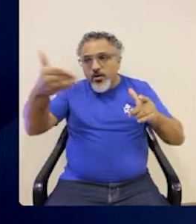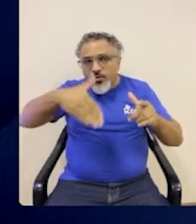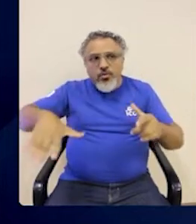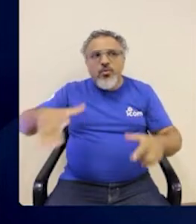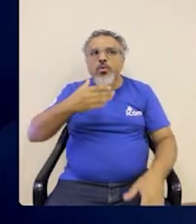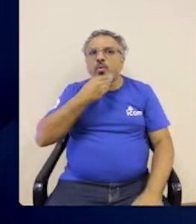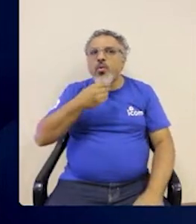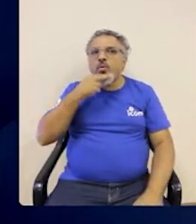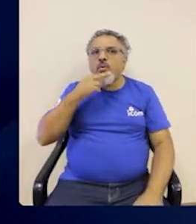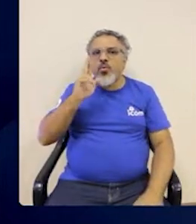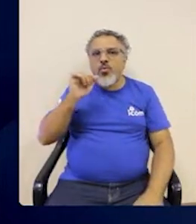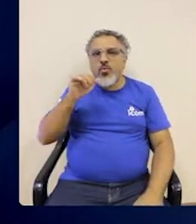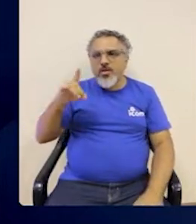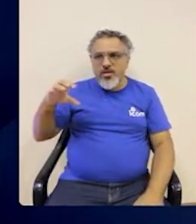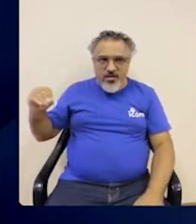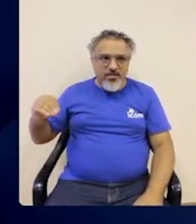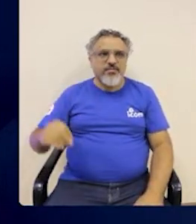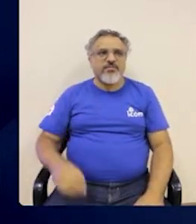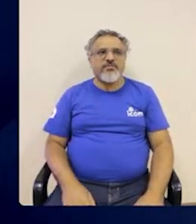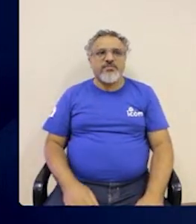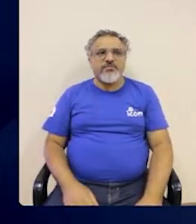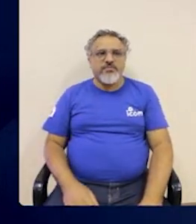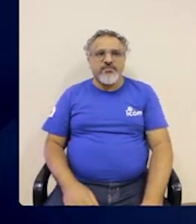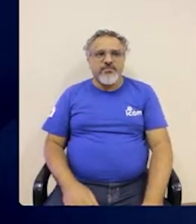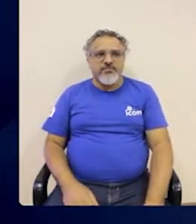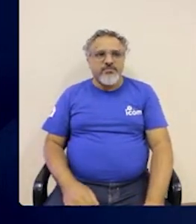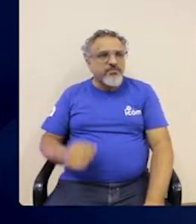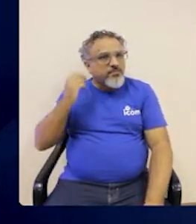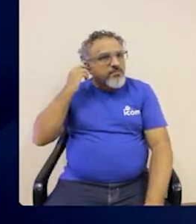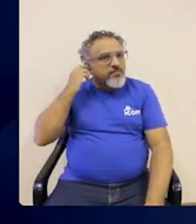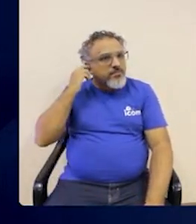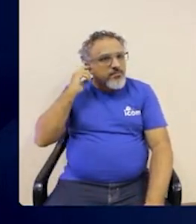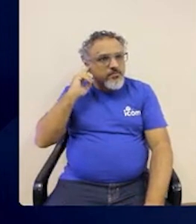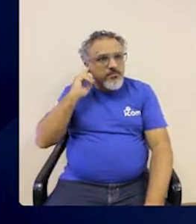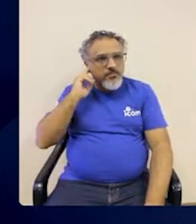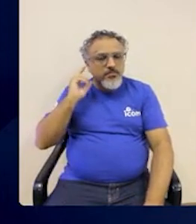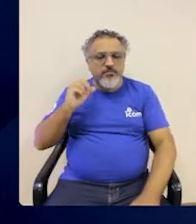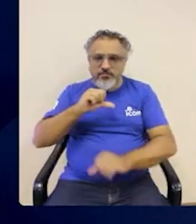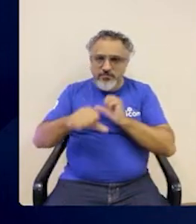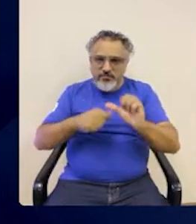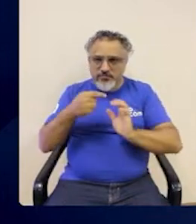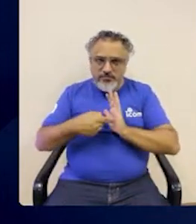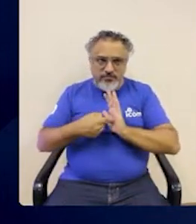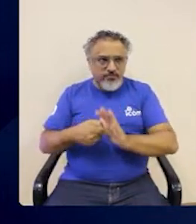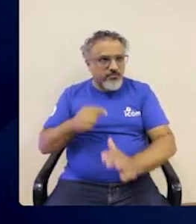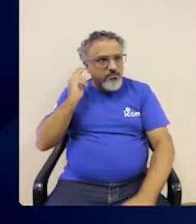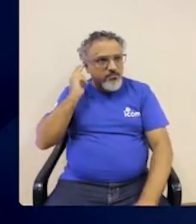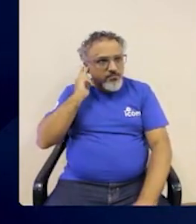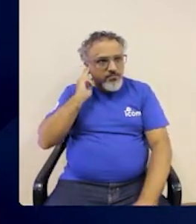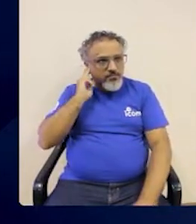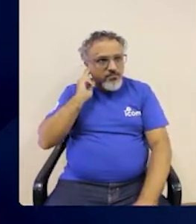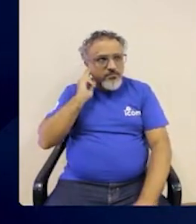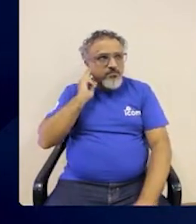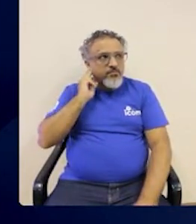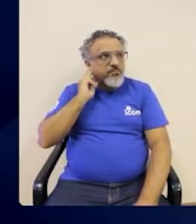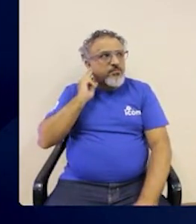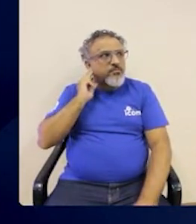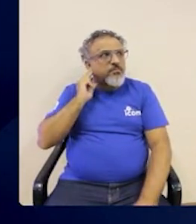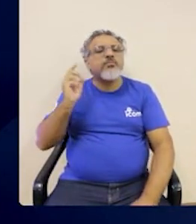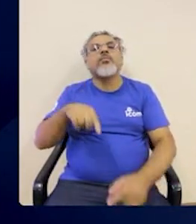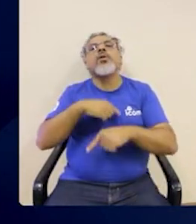coloca sempre em ações difíceis, mas a gente vai caminhando aqui. E